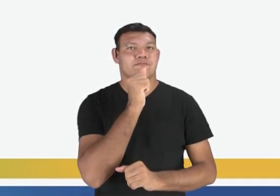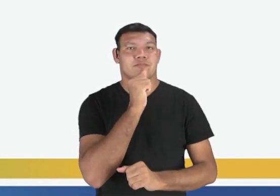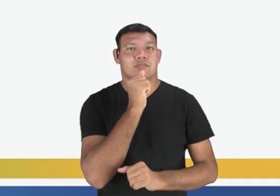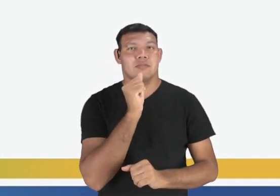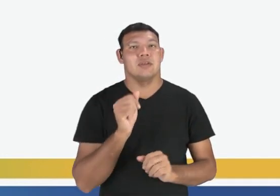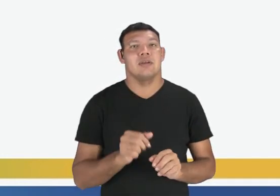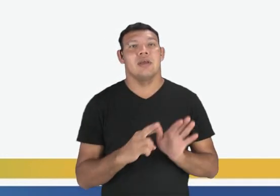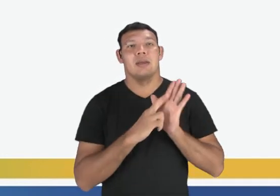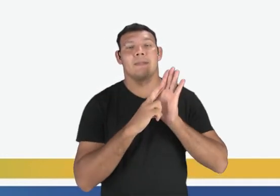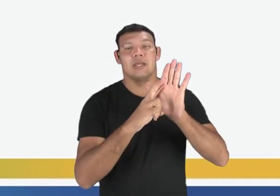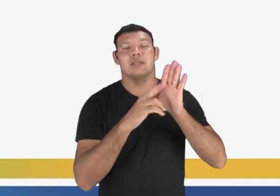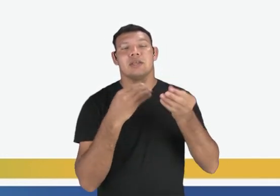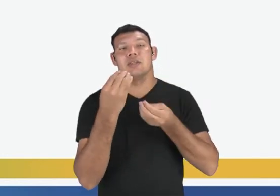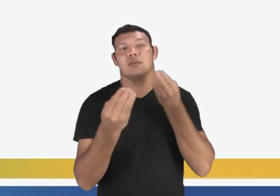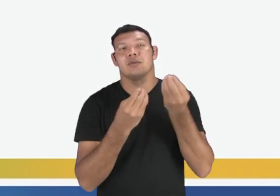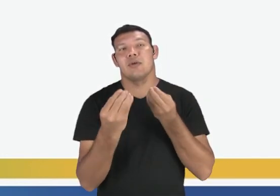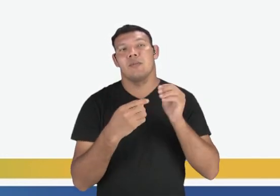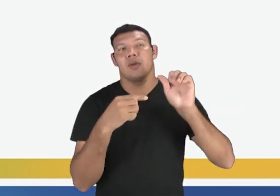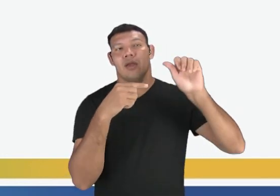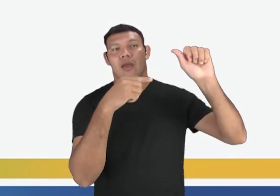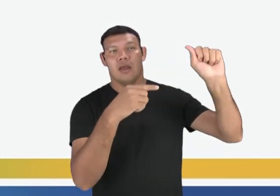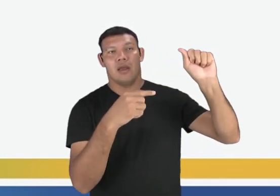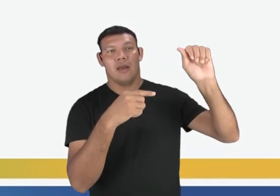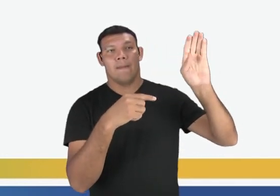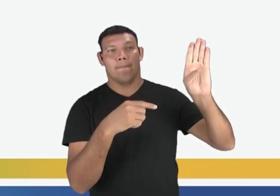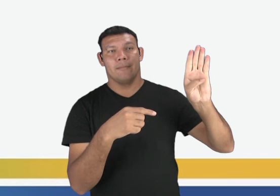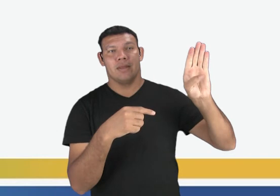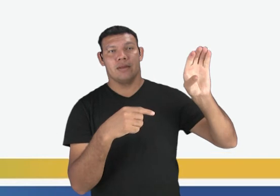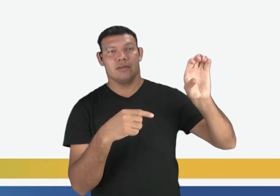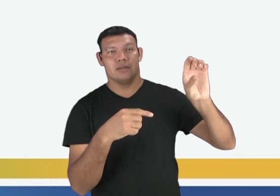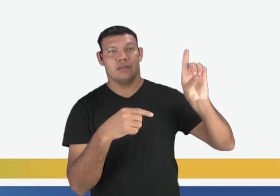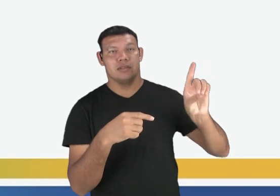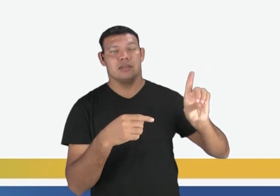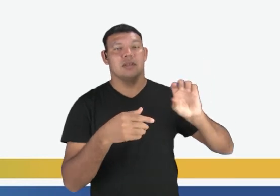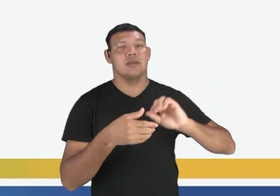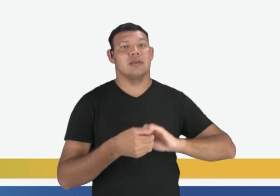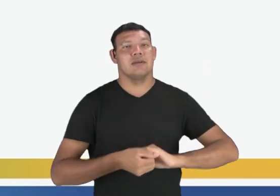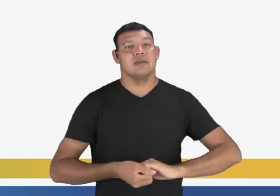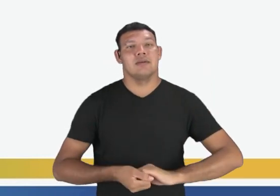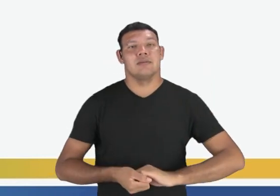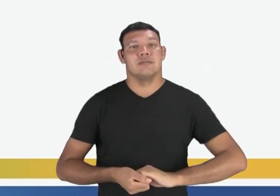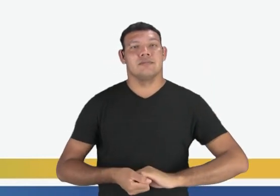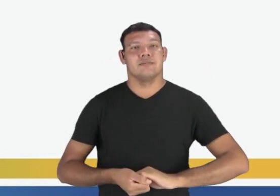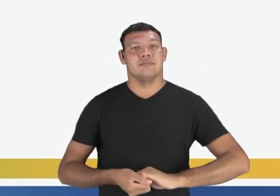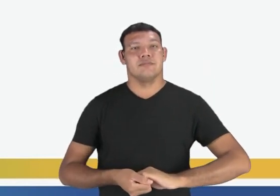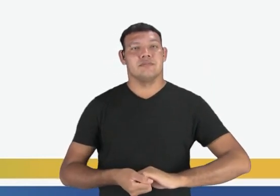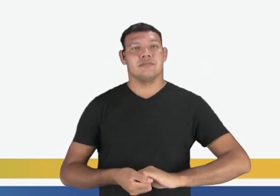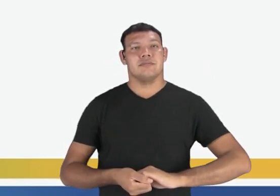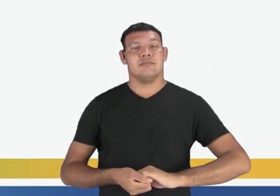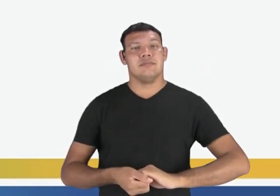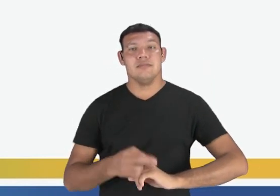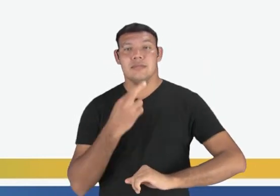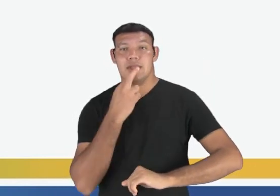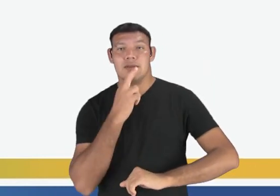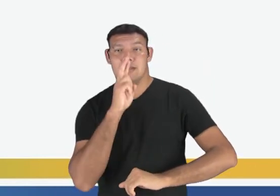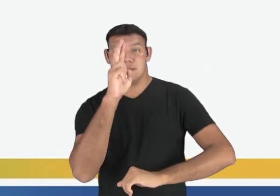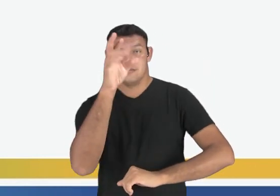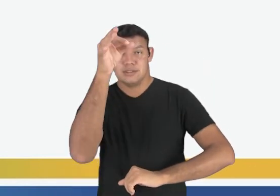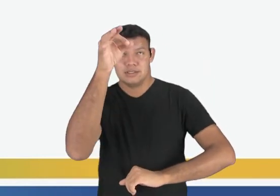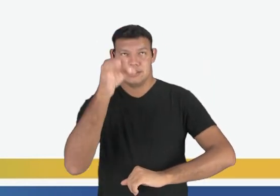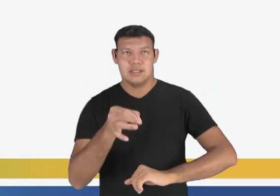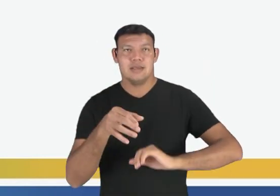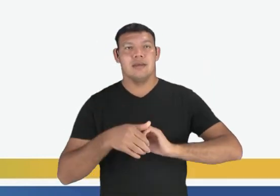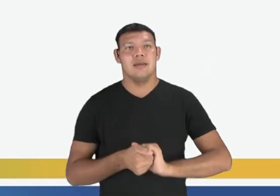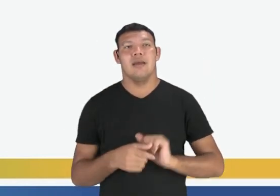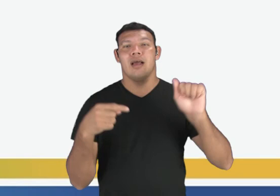na sequência aí. E letra C, Francisco da Silva e mapas? E letra D, Cláudio Ptolomeu e satélites. Se você respondeu que a letra